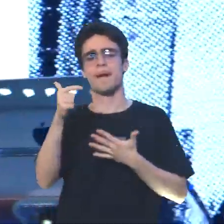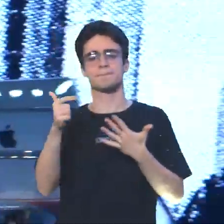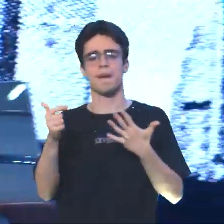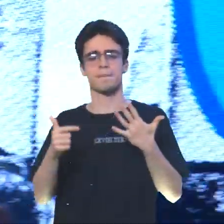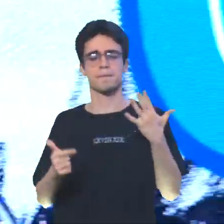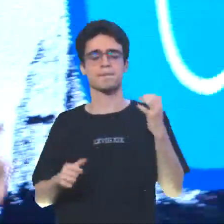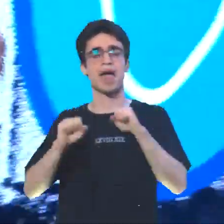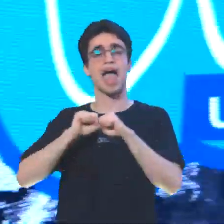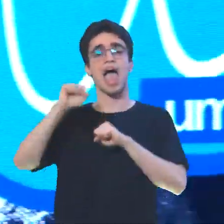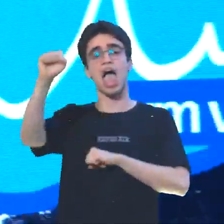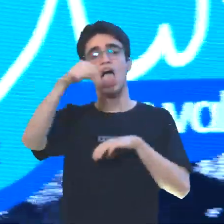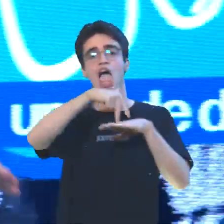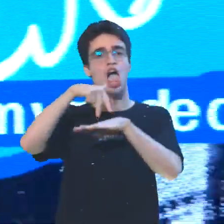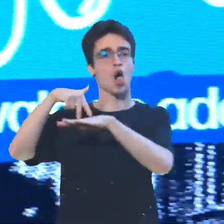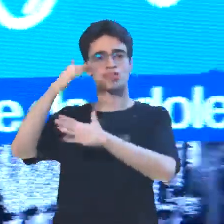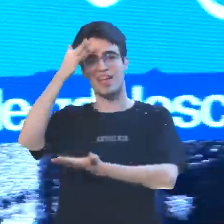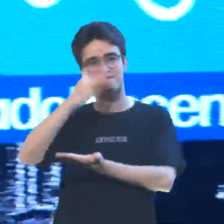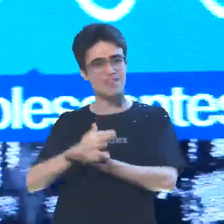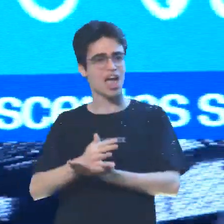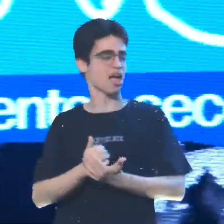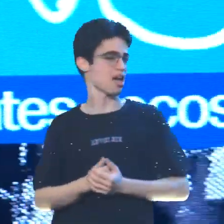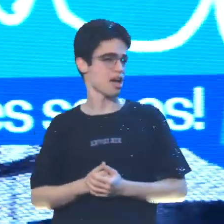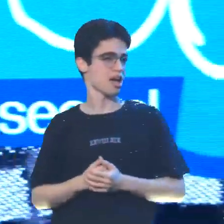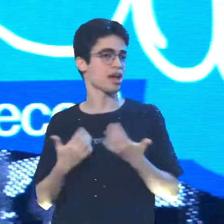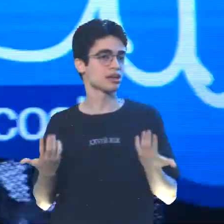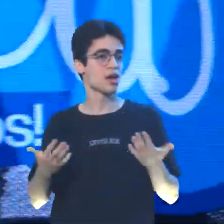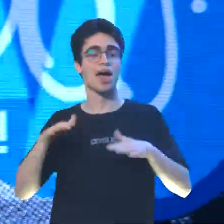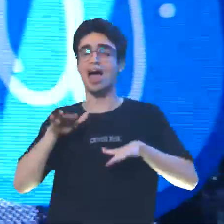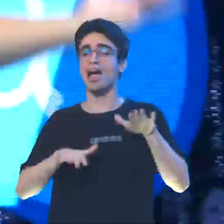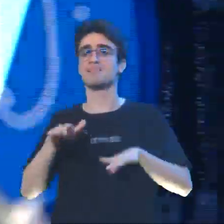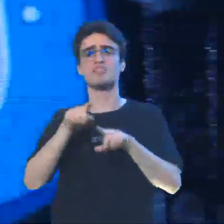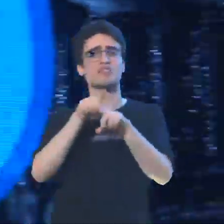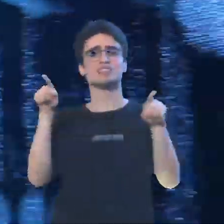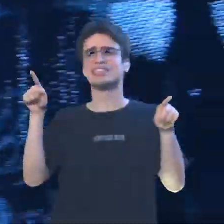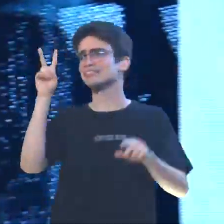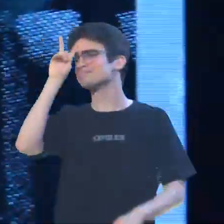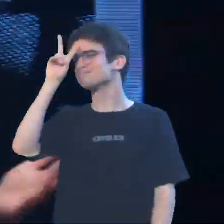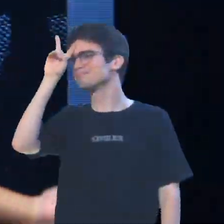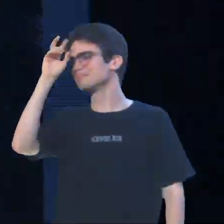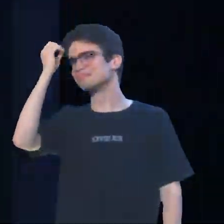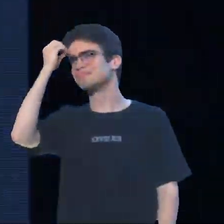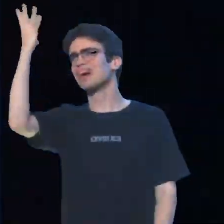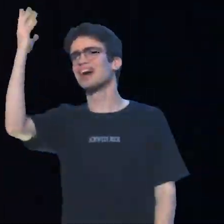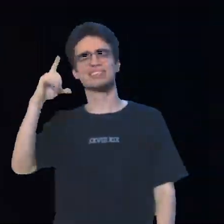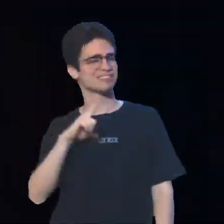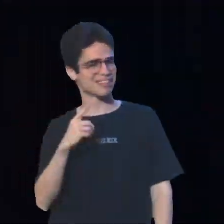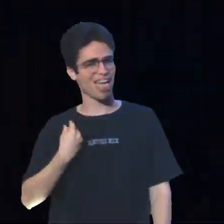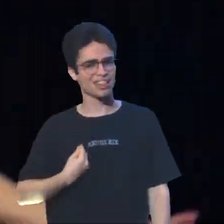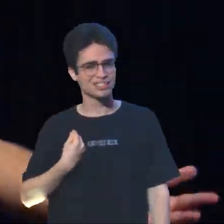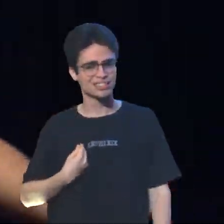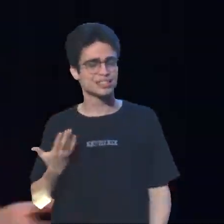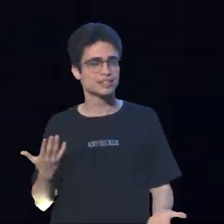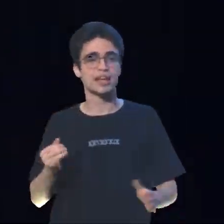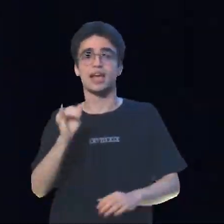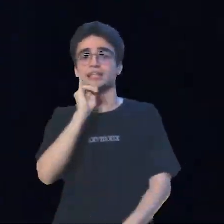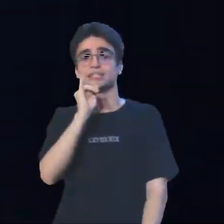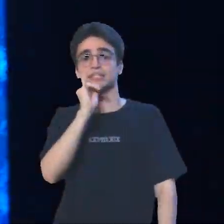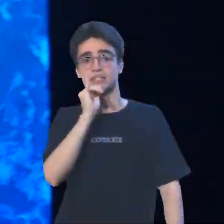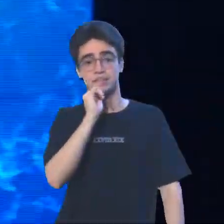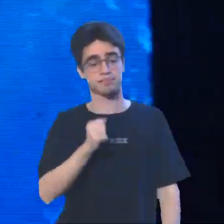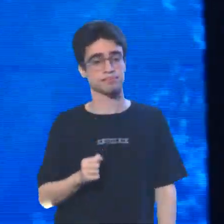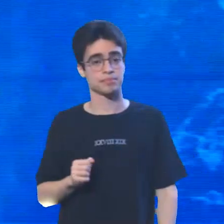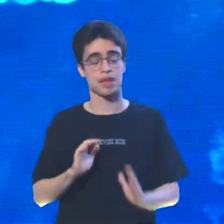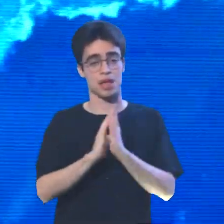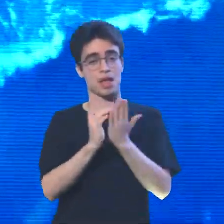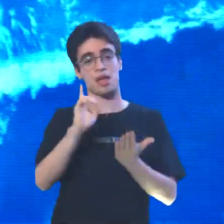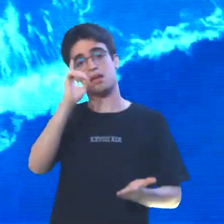fé. Vários heróis que você talvez nem lembre que existe na Bíblia. Por exemplo, a palavra